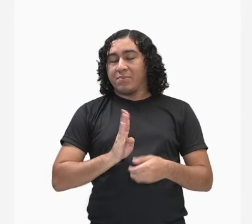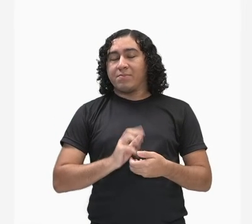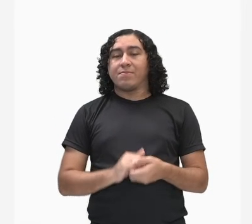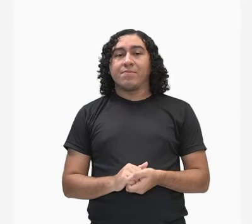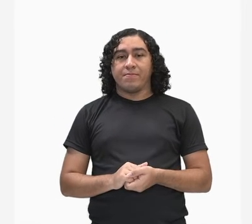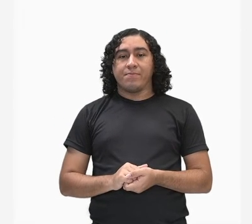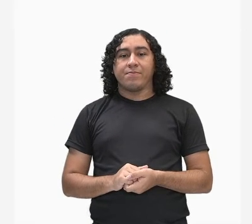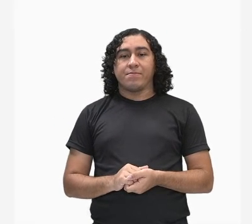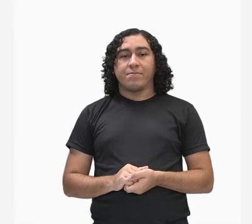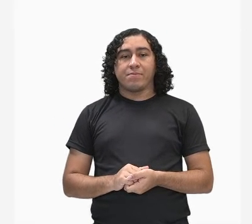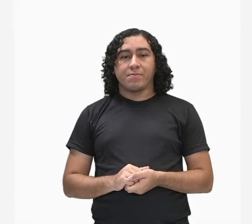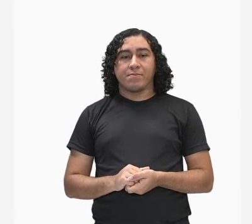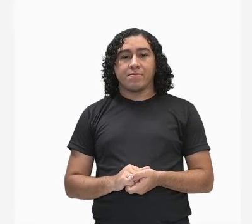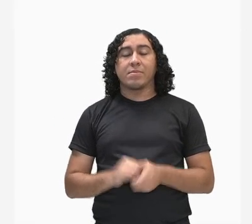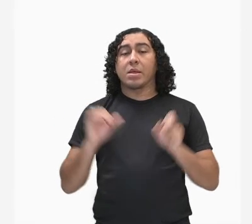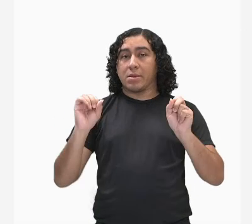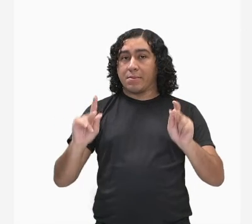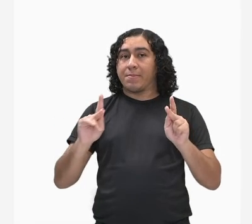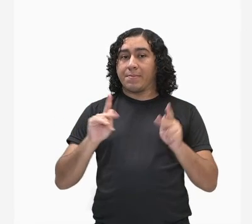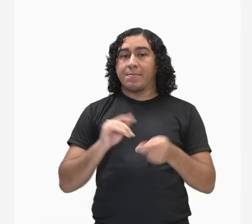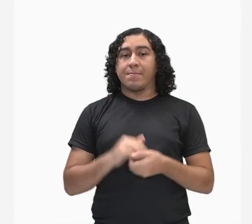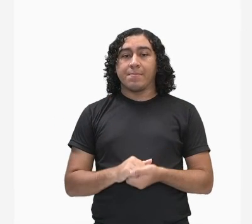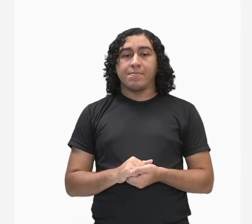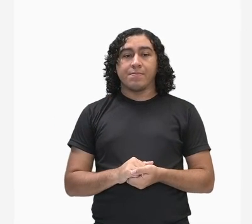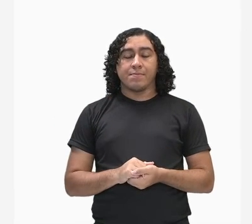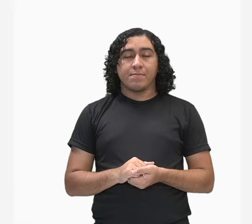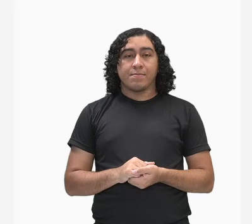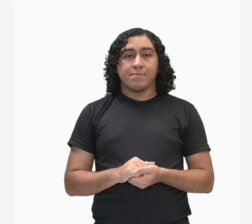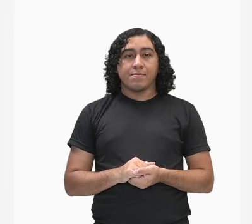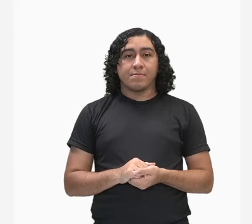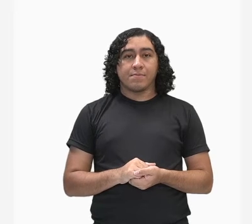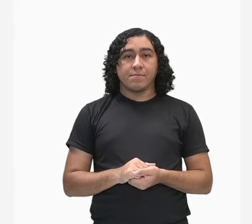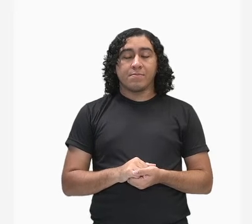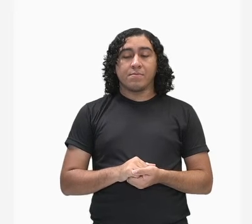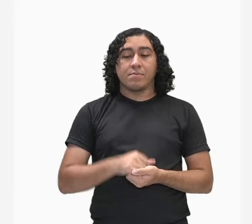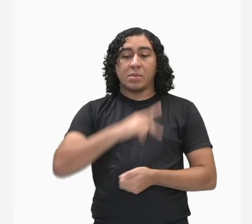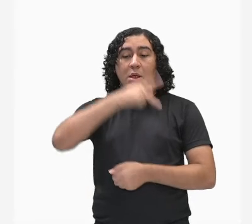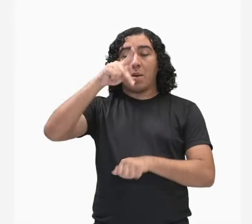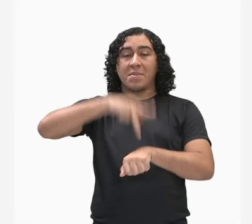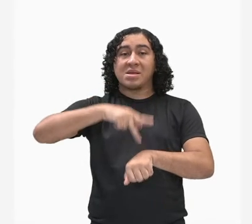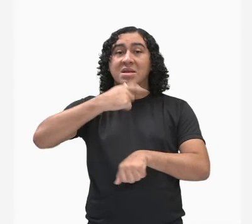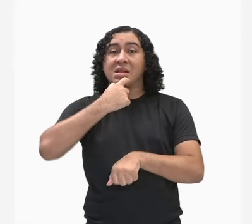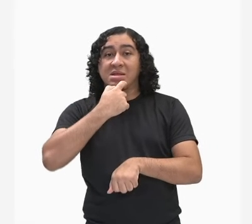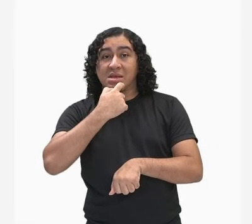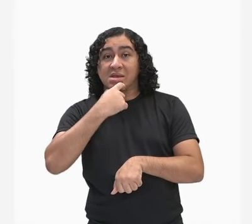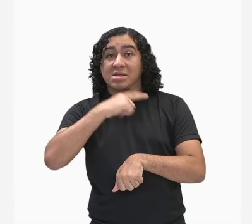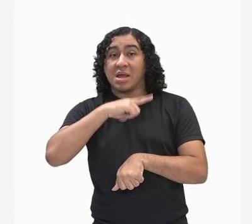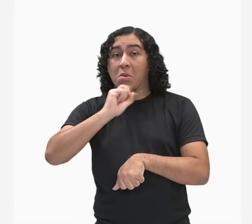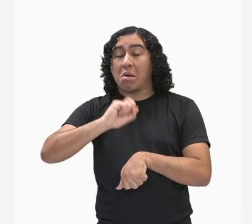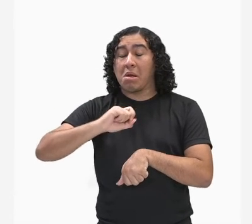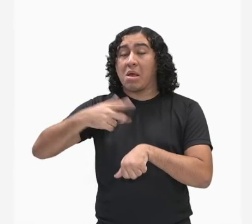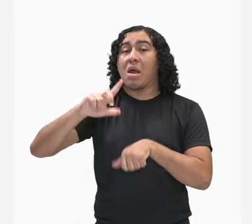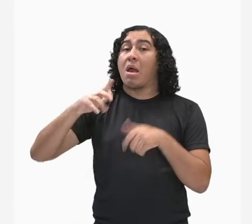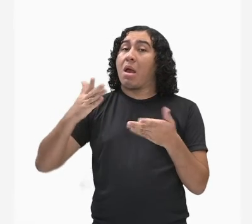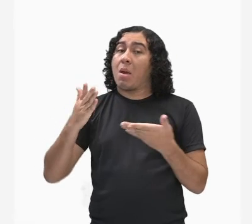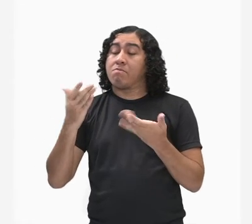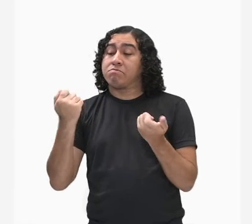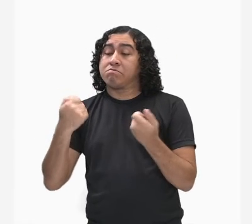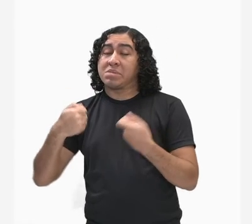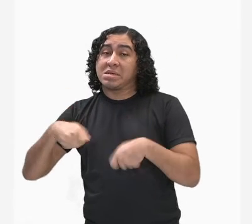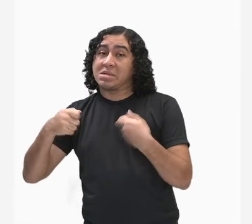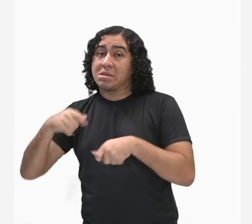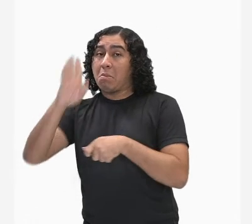isso? Muito bem. A Inglaterra impôs algumas condições ao Brasil. Não é também assim tão tranquilo,